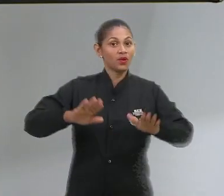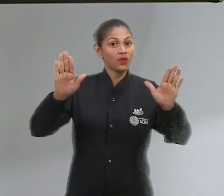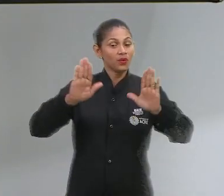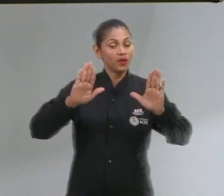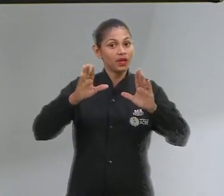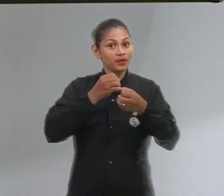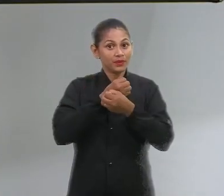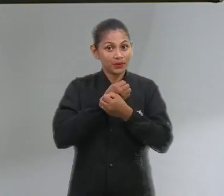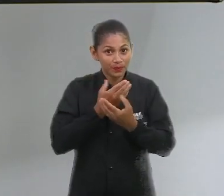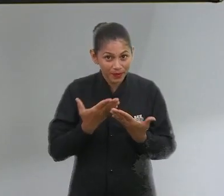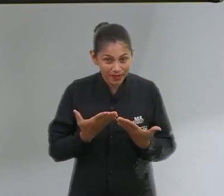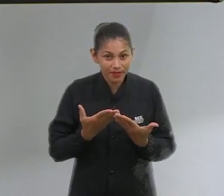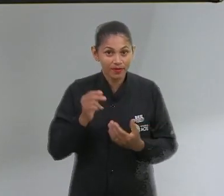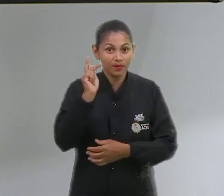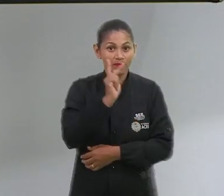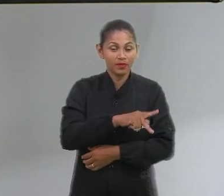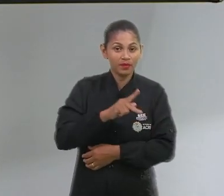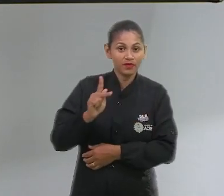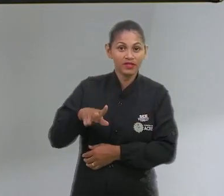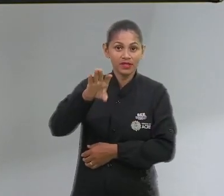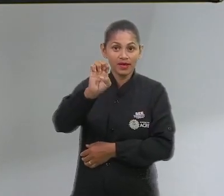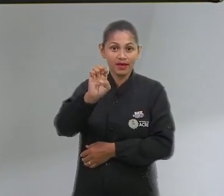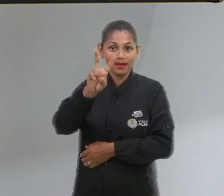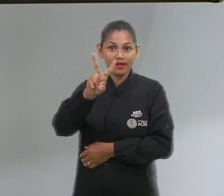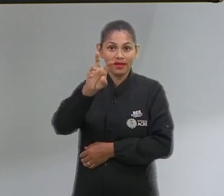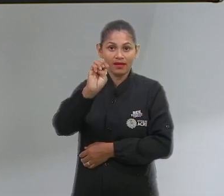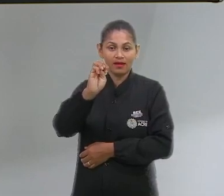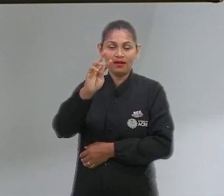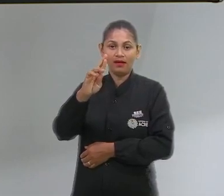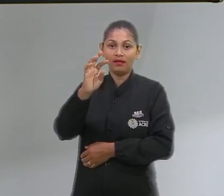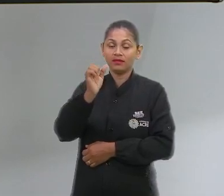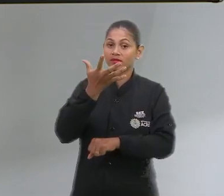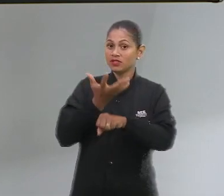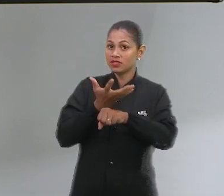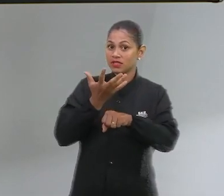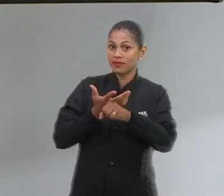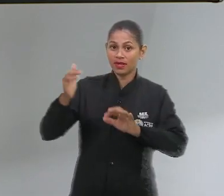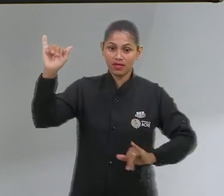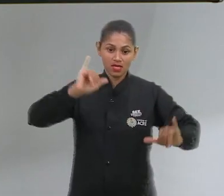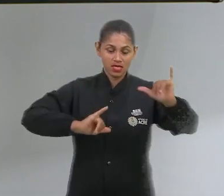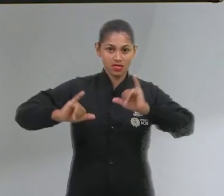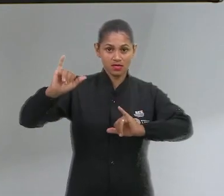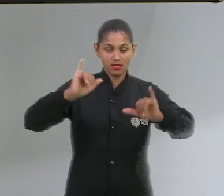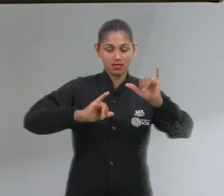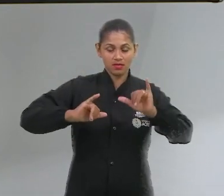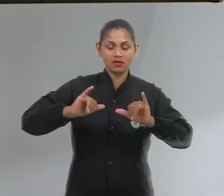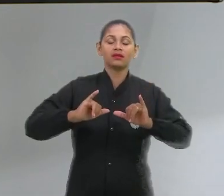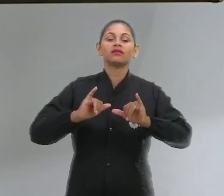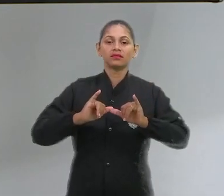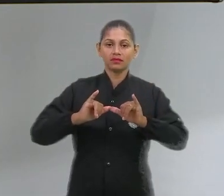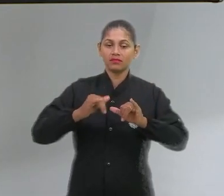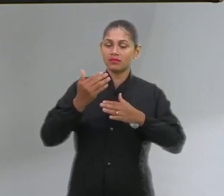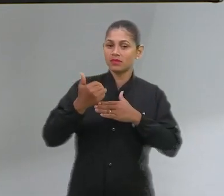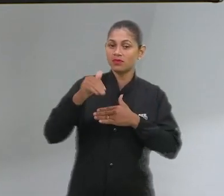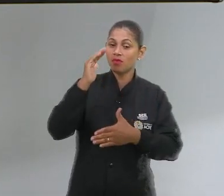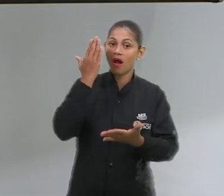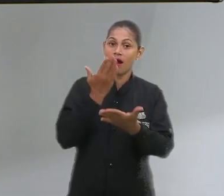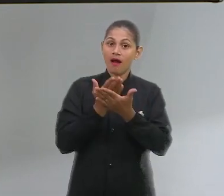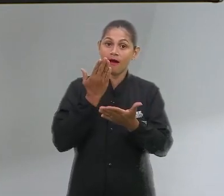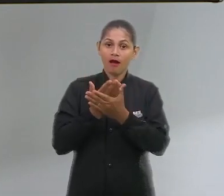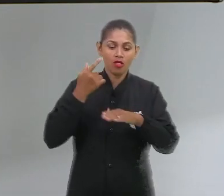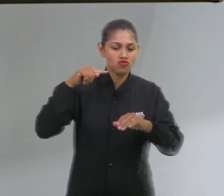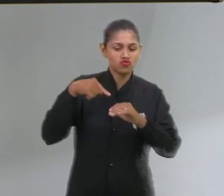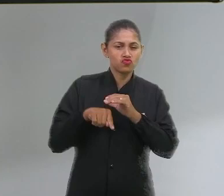E aí, pessoal, tudo bem? Sou o professor Everton, professor de Química, e hoje nós vamos iniciar mais uma aula da nossa unidade de rota de Olho